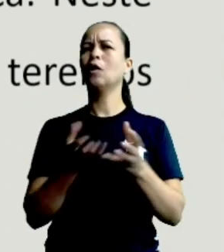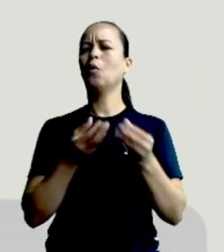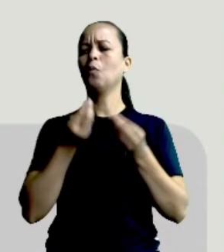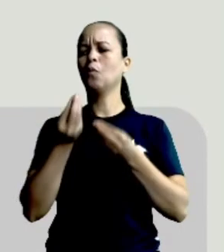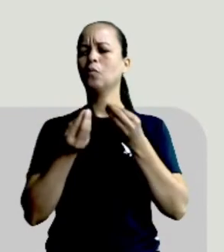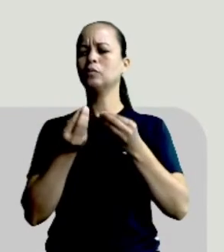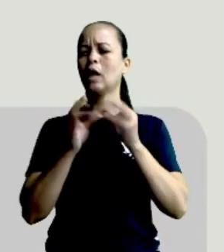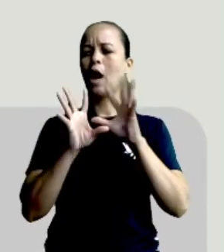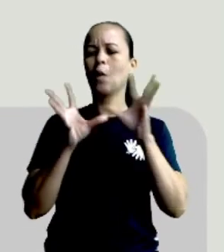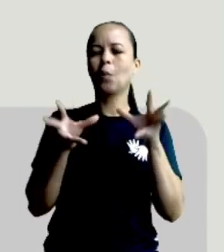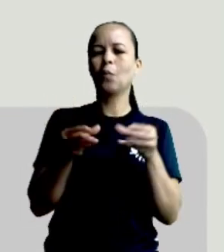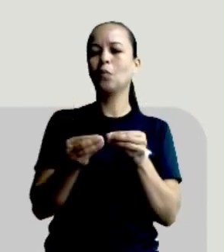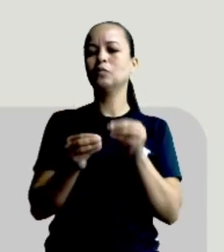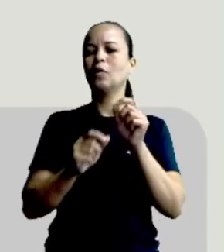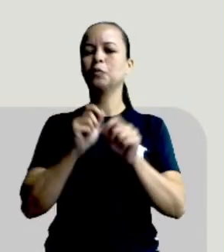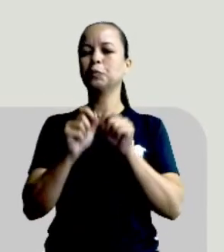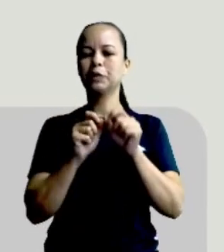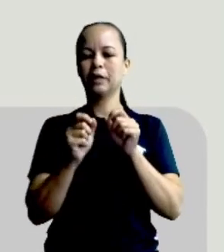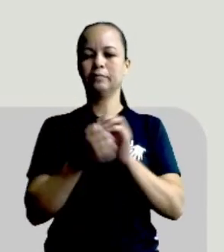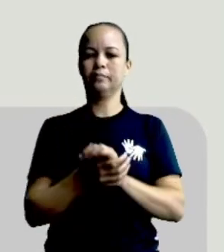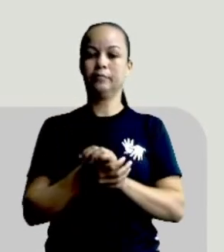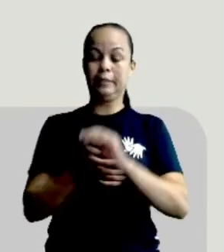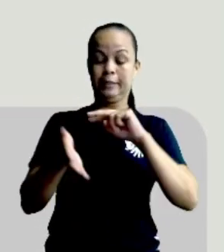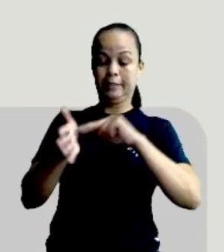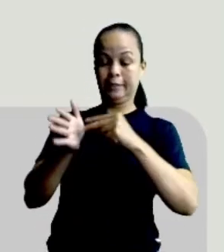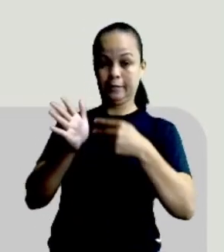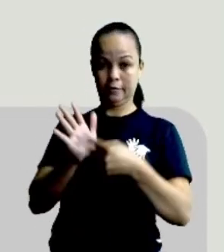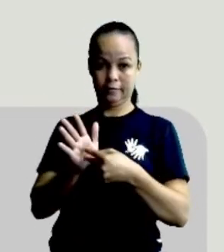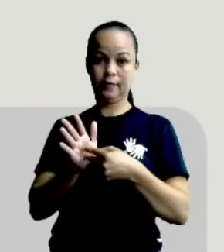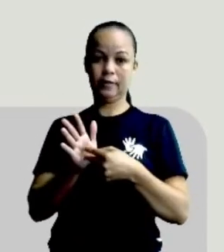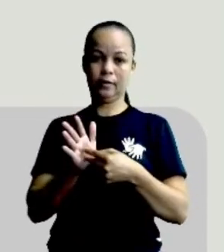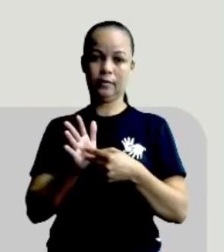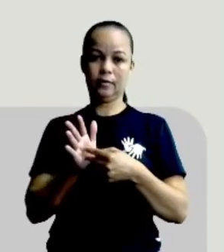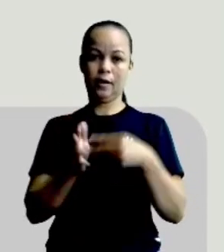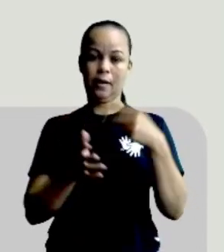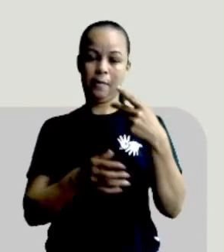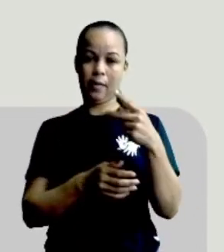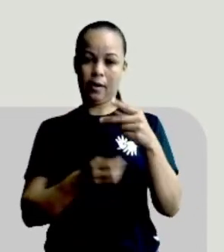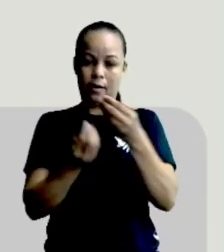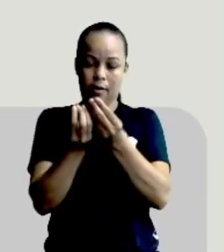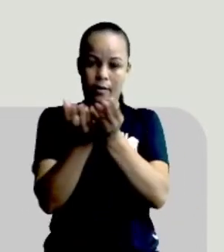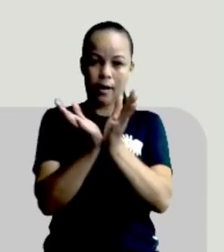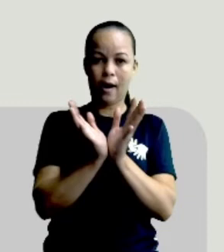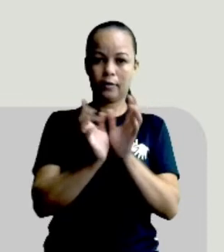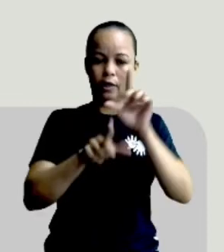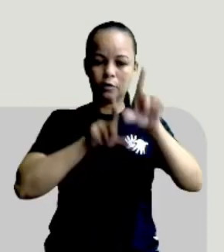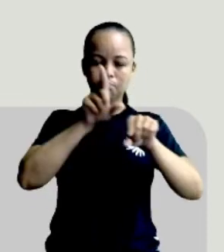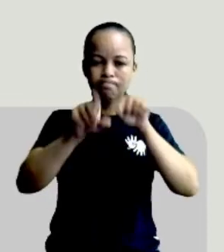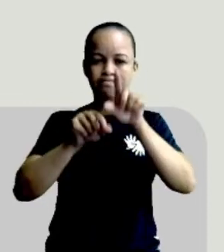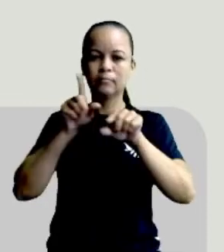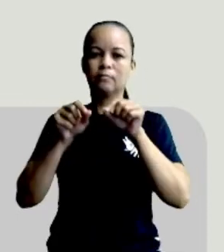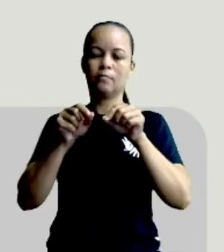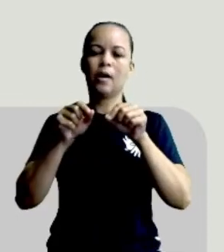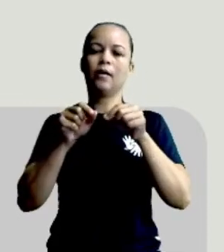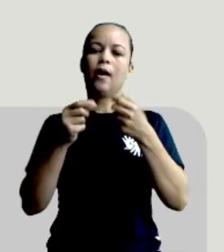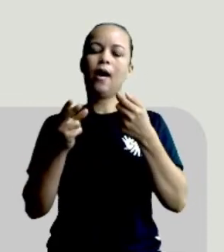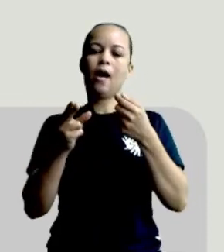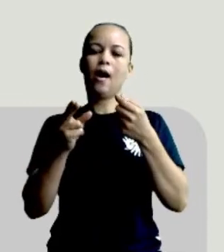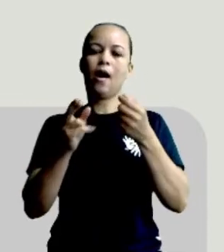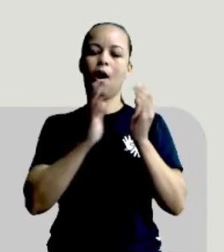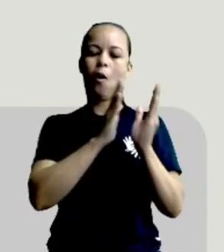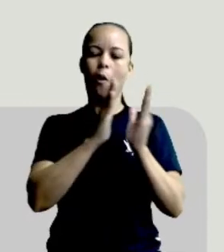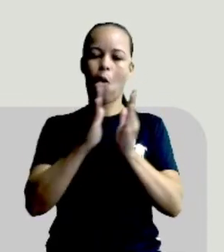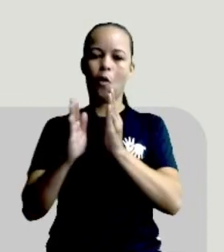à conclusão? Isso significa que, para a carta que escolhermos para a ordem das